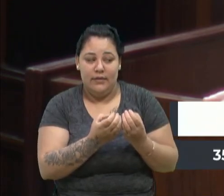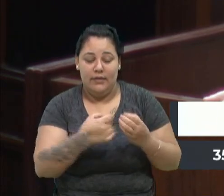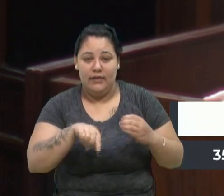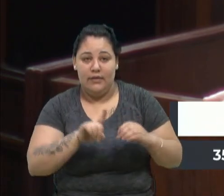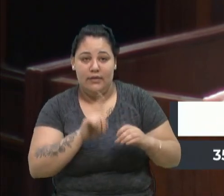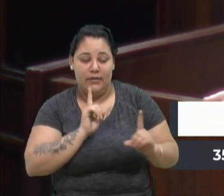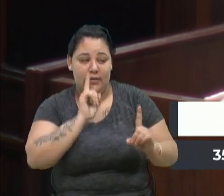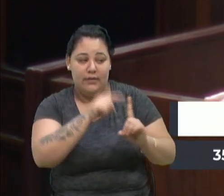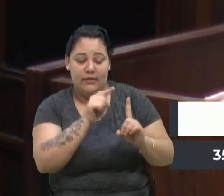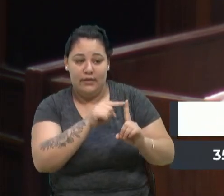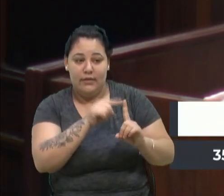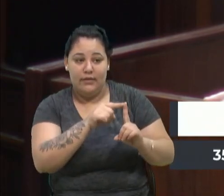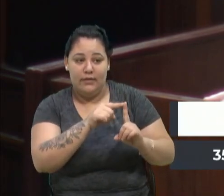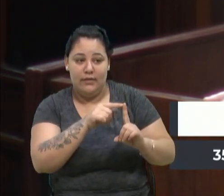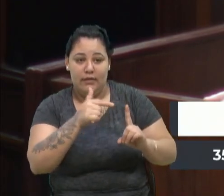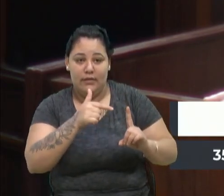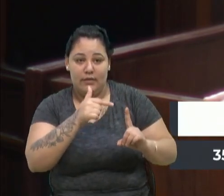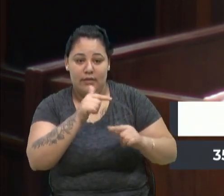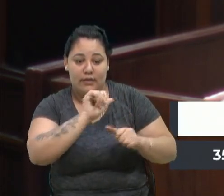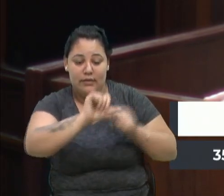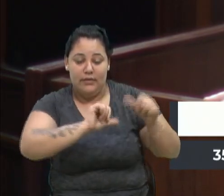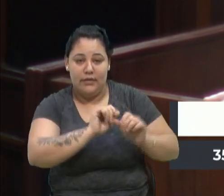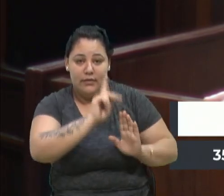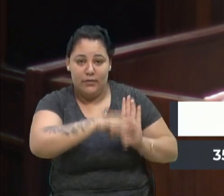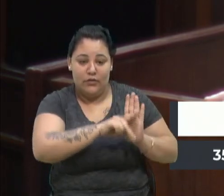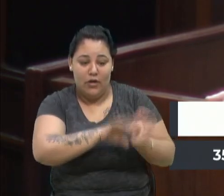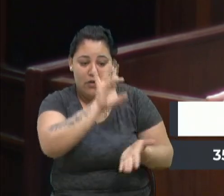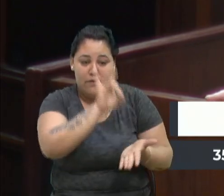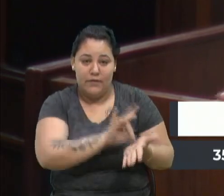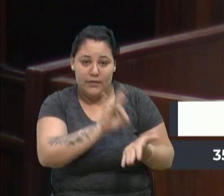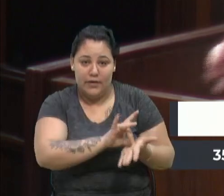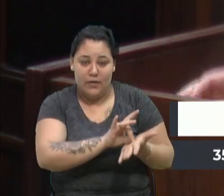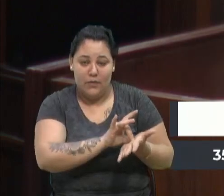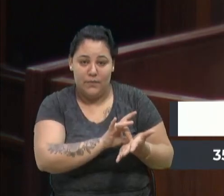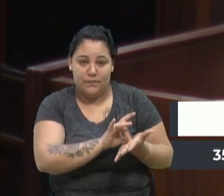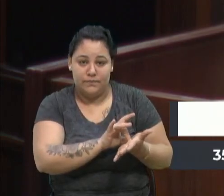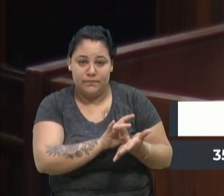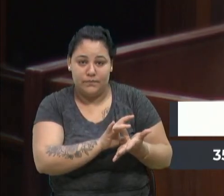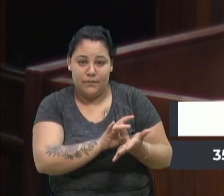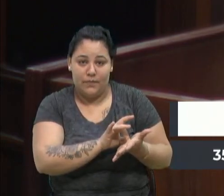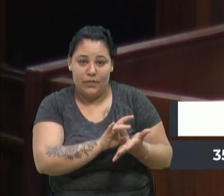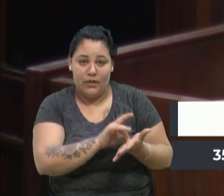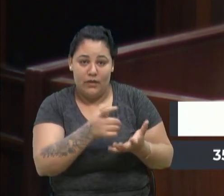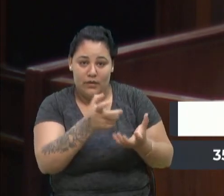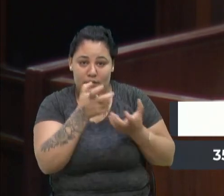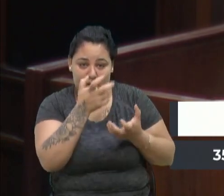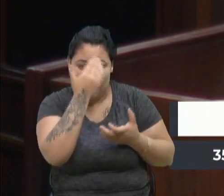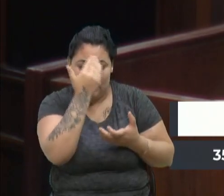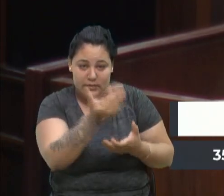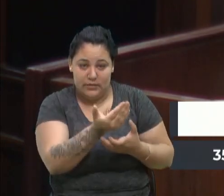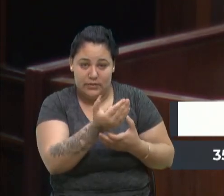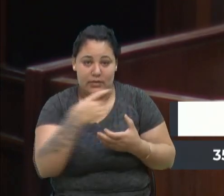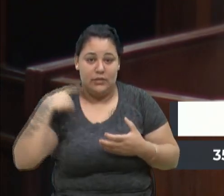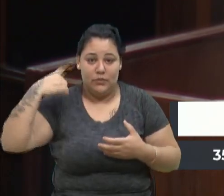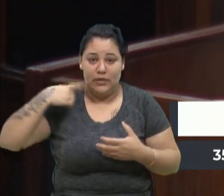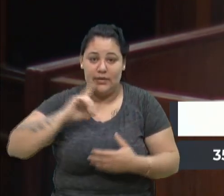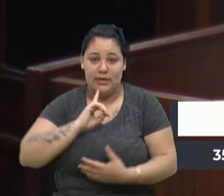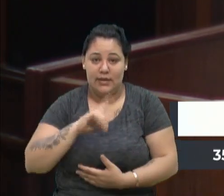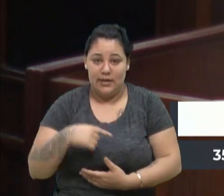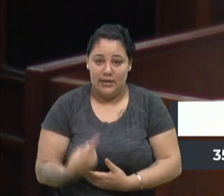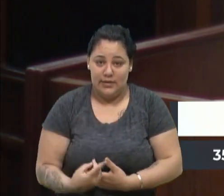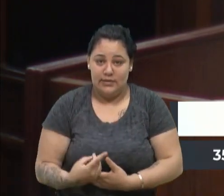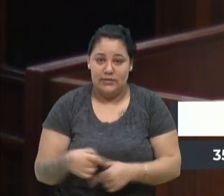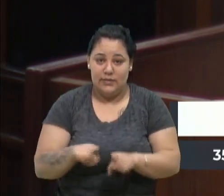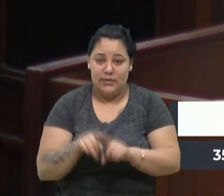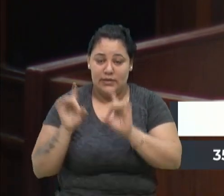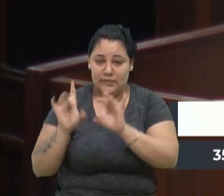projeto permanente, né, e que com o apoio do governo federal. E aqui eu quero agradecer a deputada federal Denise Pessoa, né, em